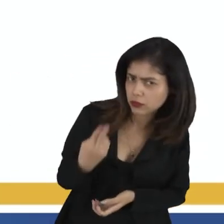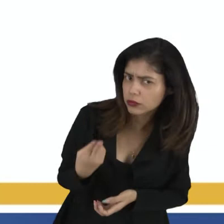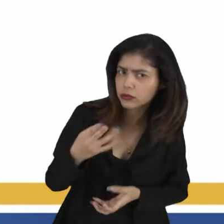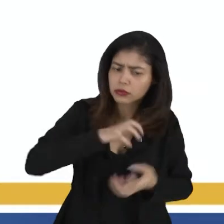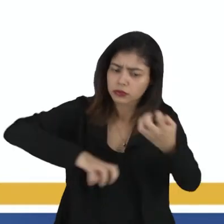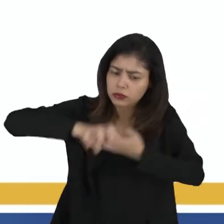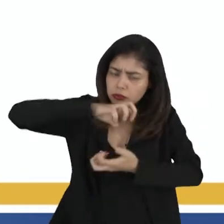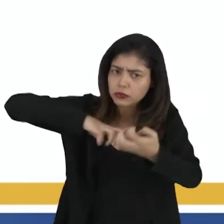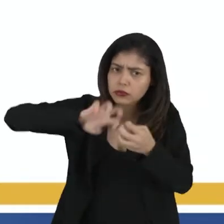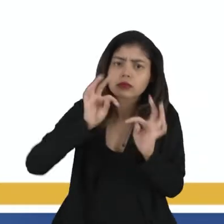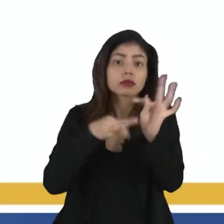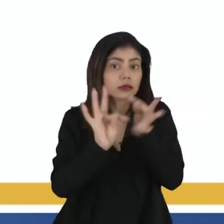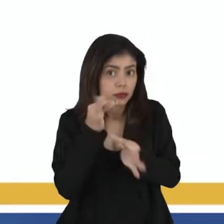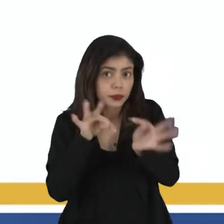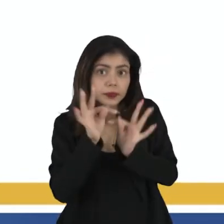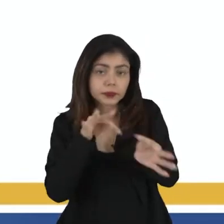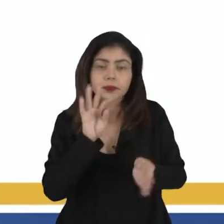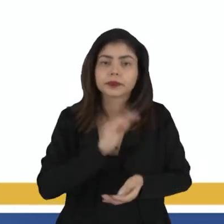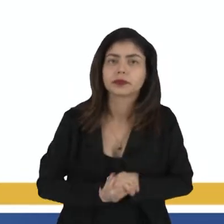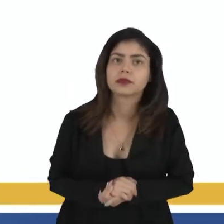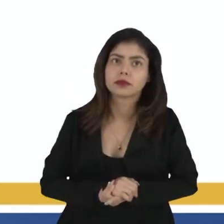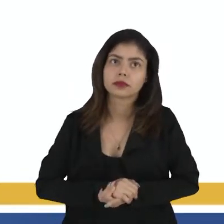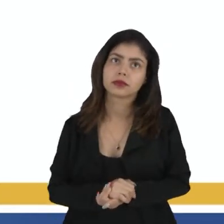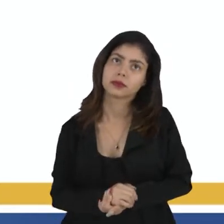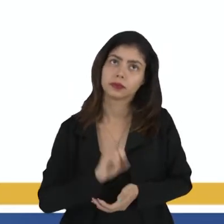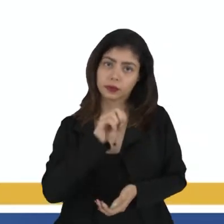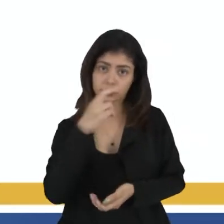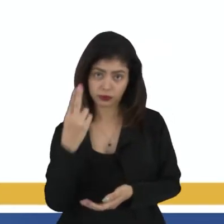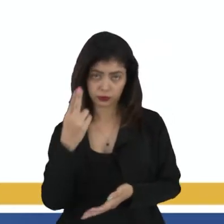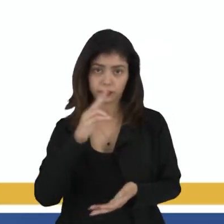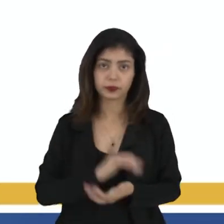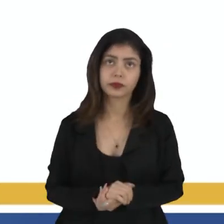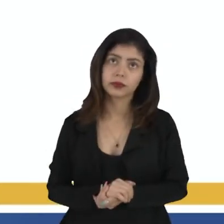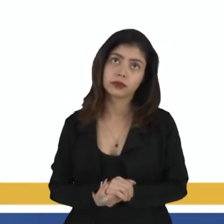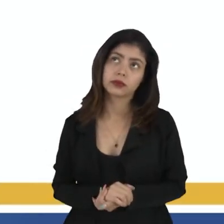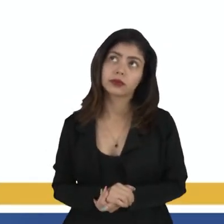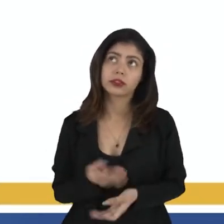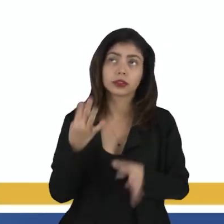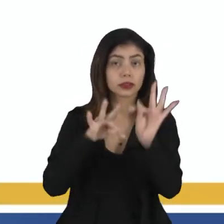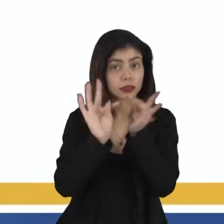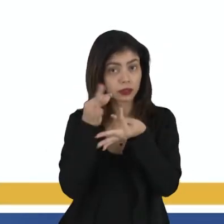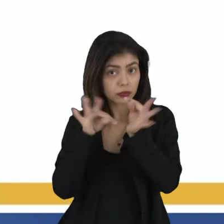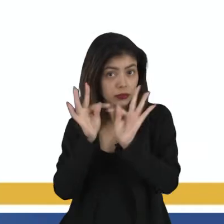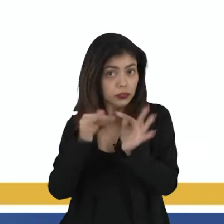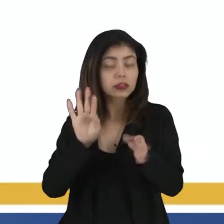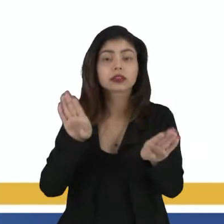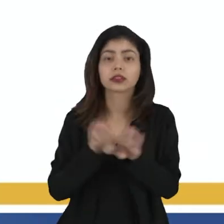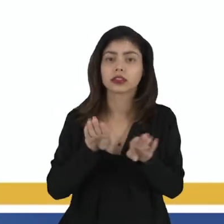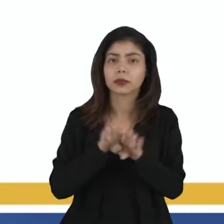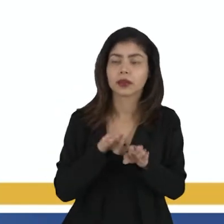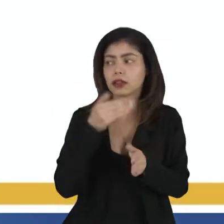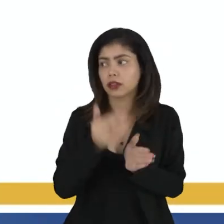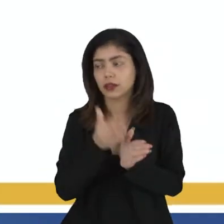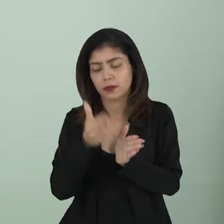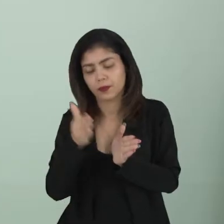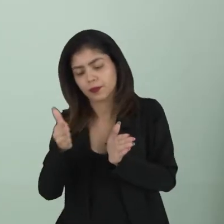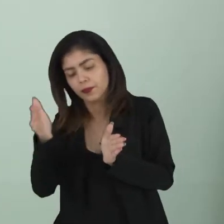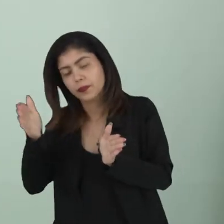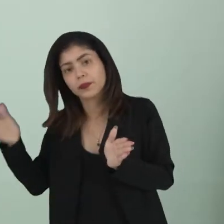uma revolução tecnológica, ou seja, a tecnologia ela